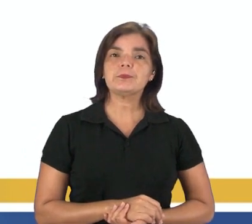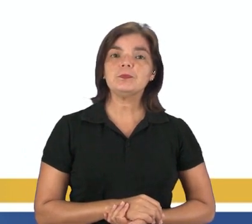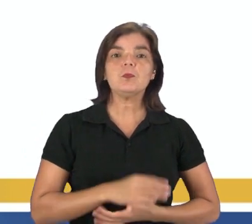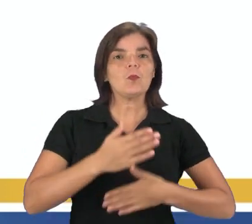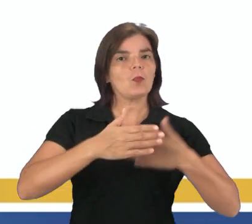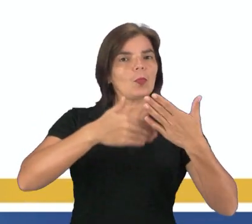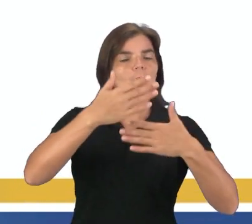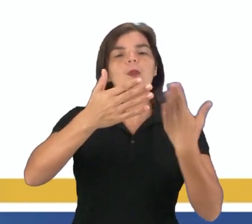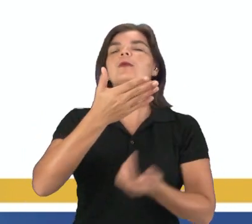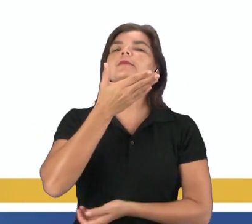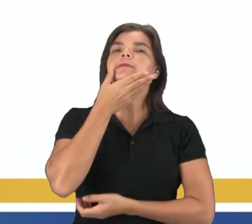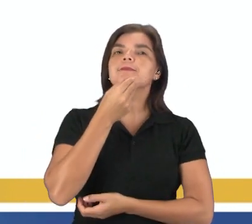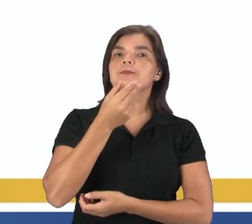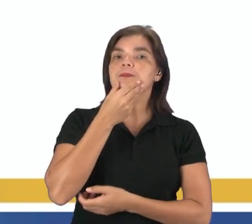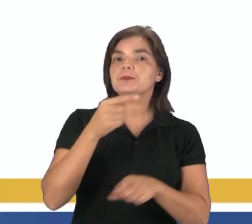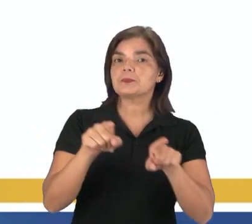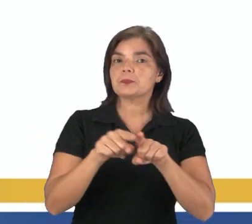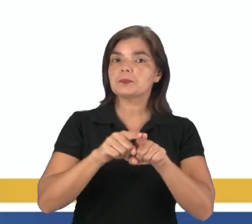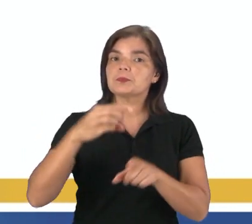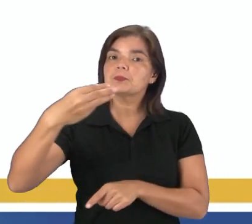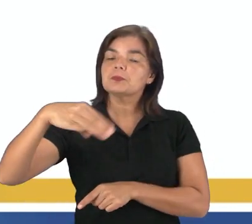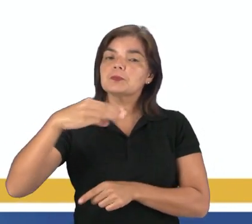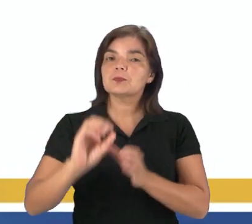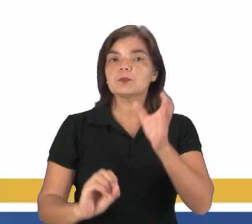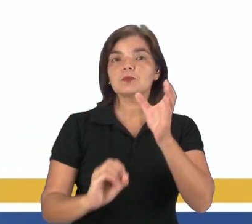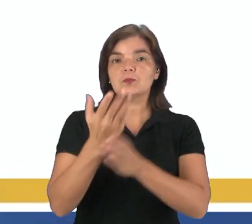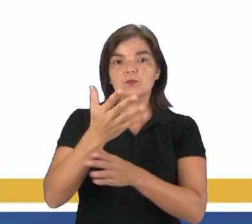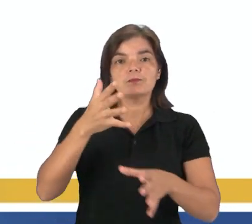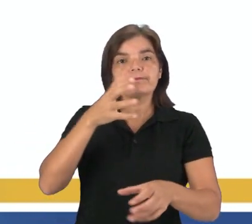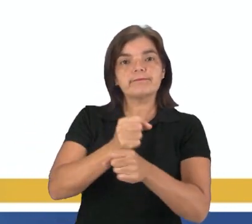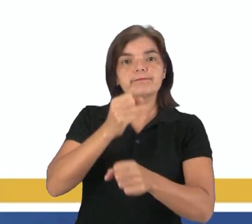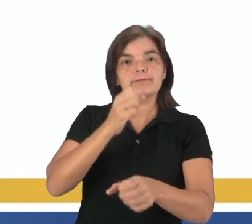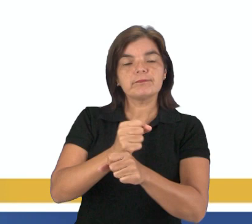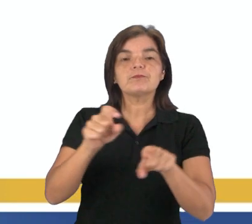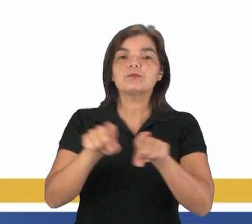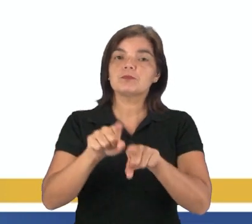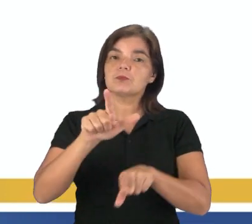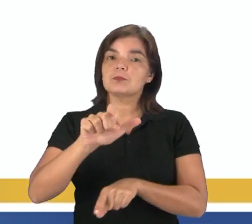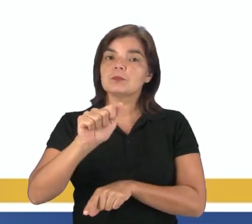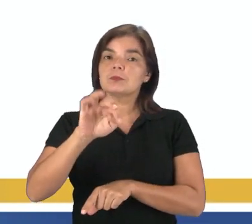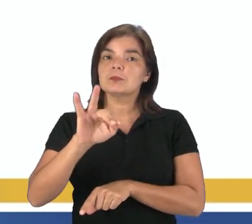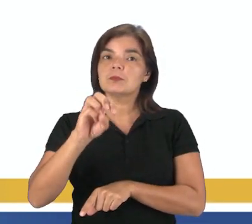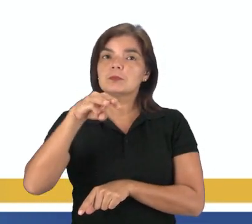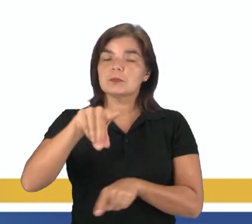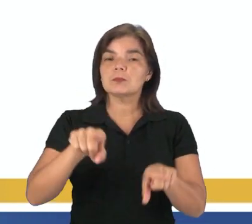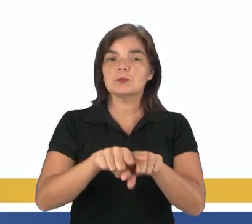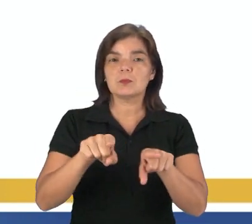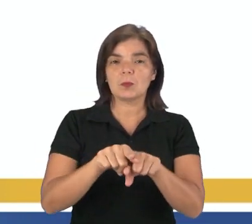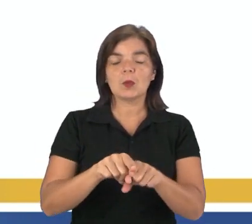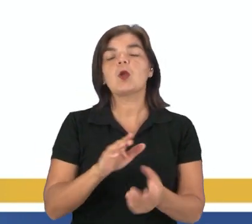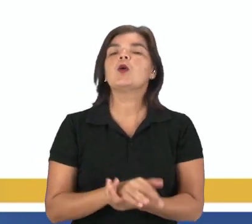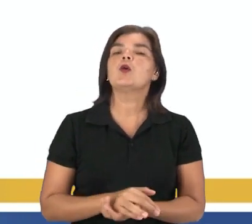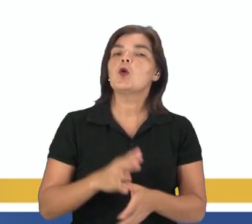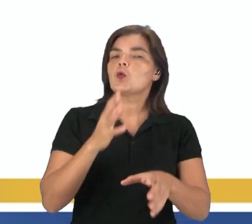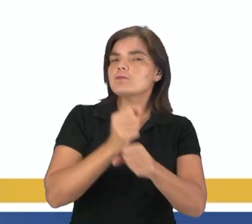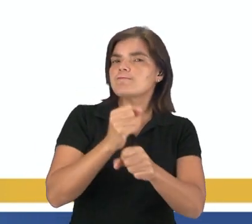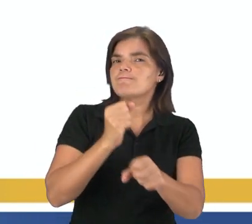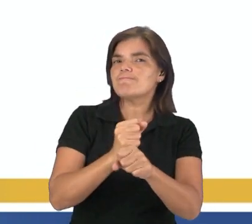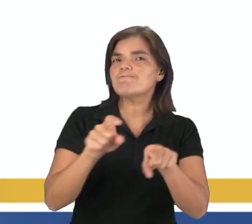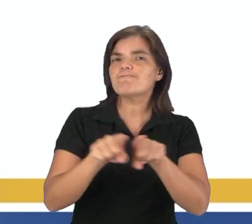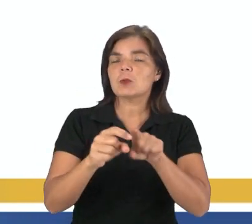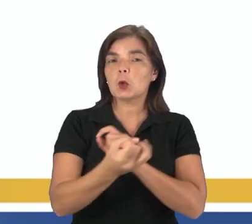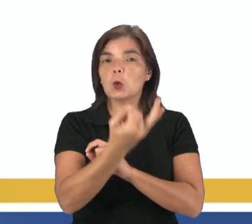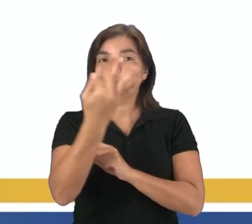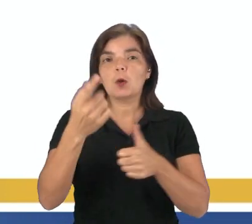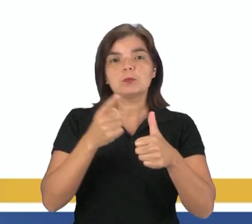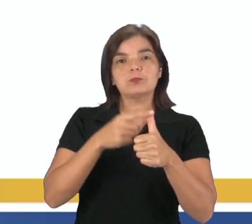Com a evolução do homem e da matemática, surgiu a palavra cálculo, que em latim significa contas com pedras. O contar